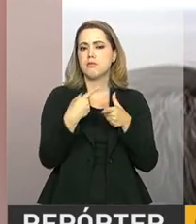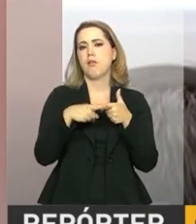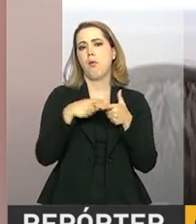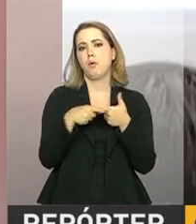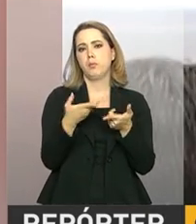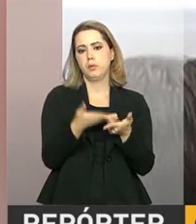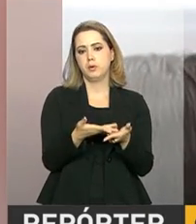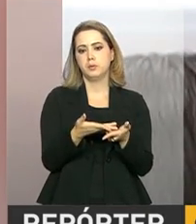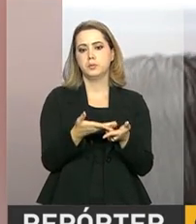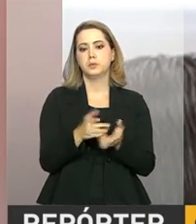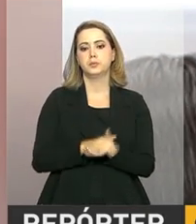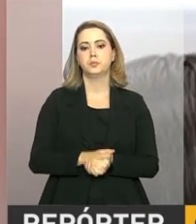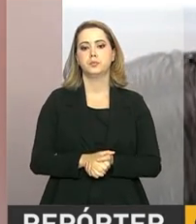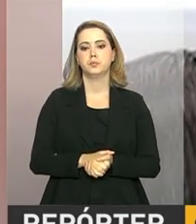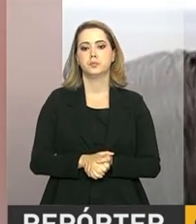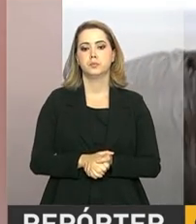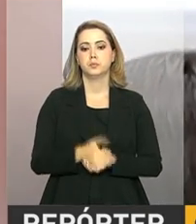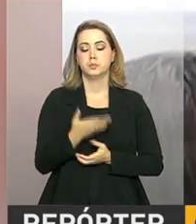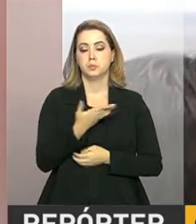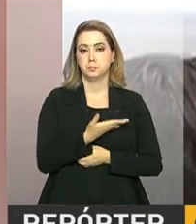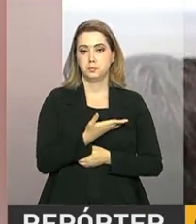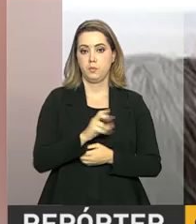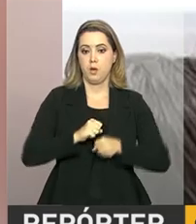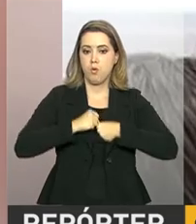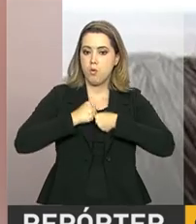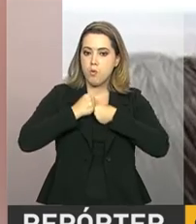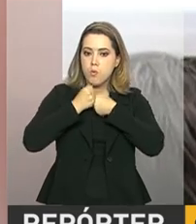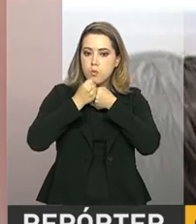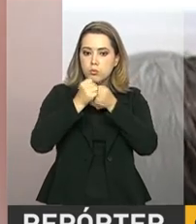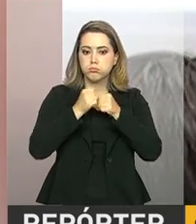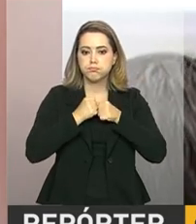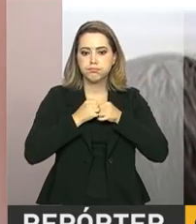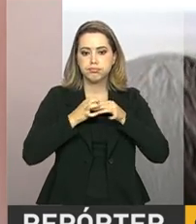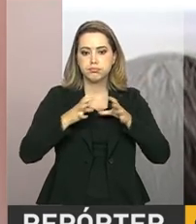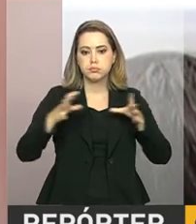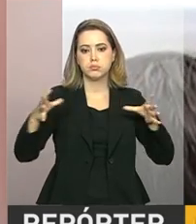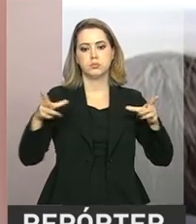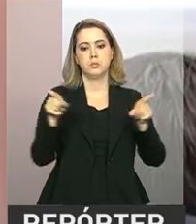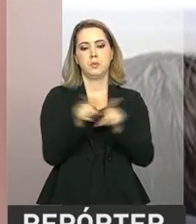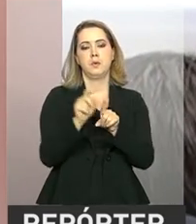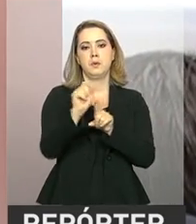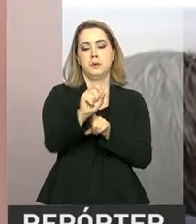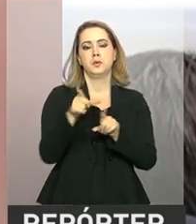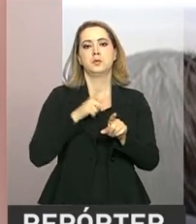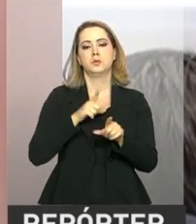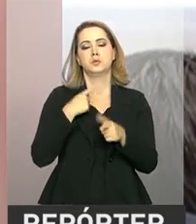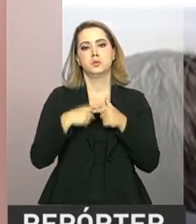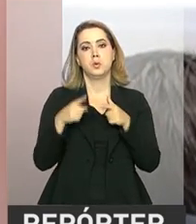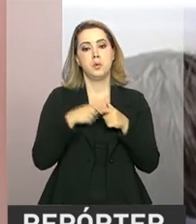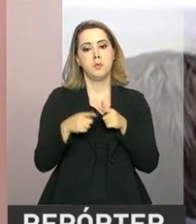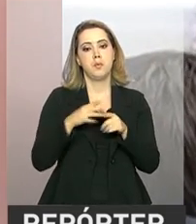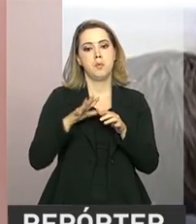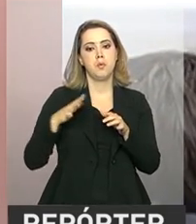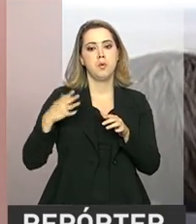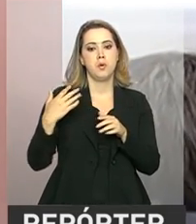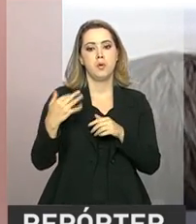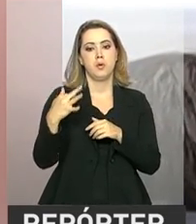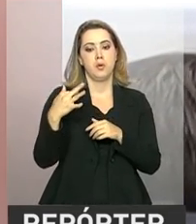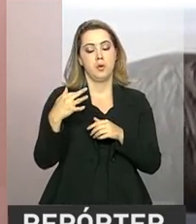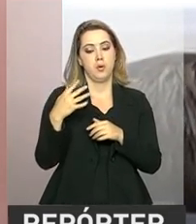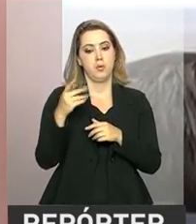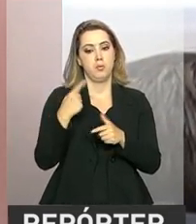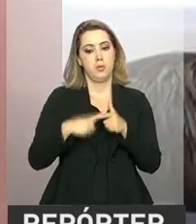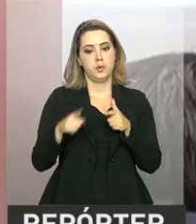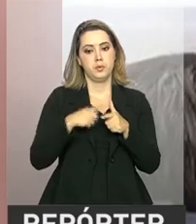enorme para que evitar problemas de maior monta, para que não ocorra mais danos para a população. É isso que está sendo feito. Agora,